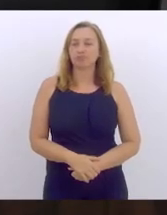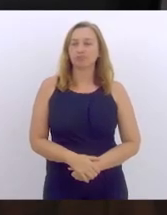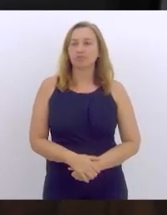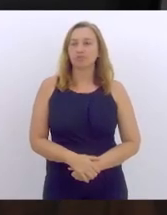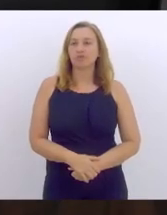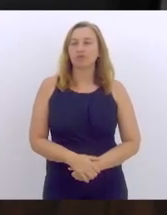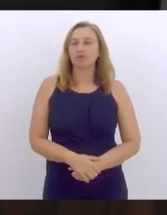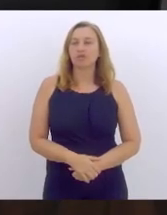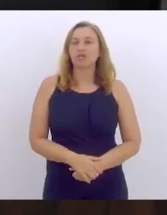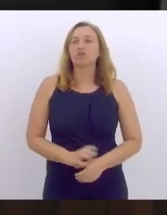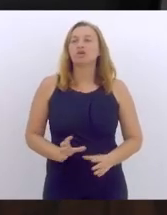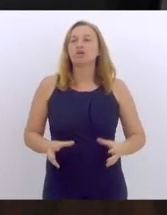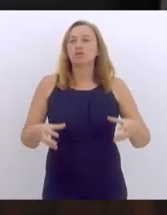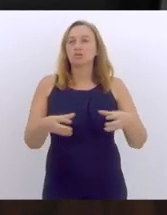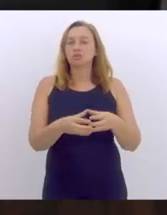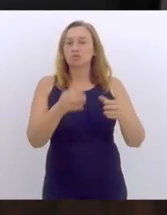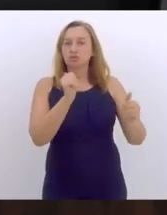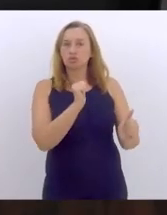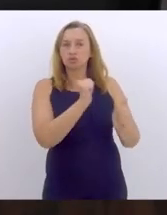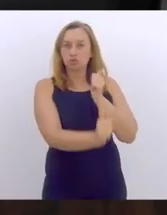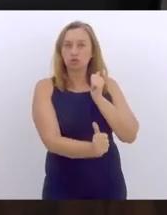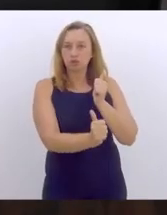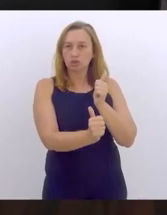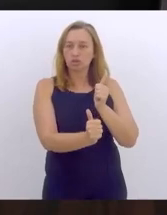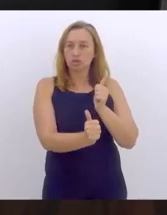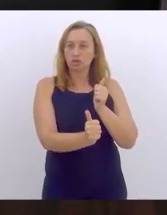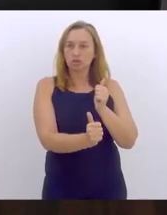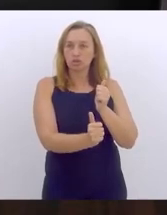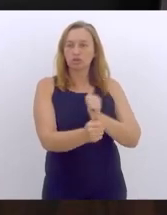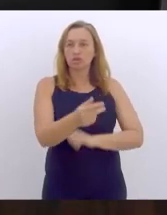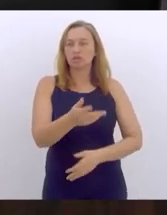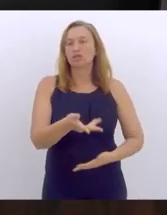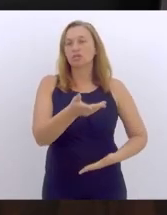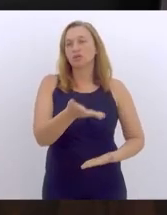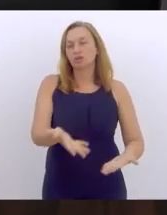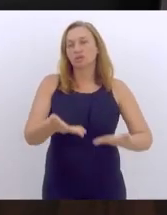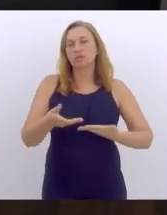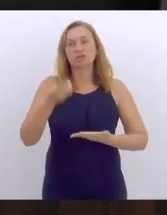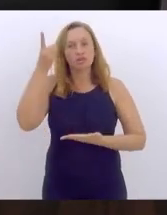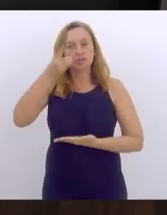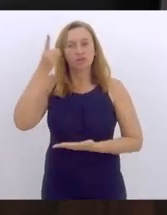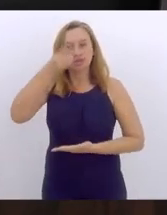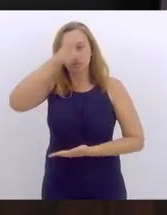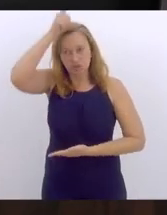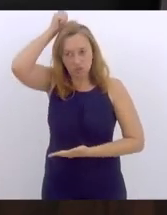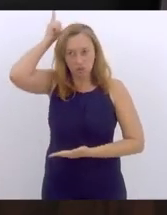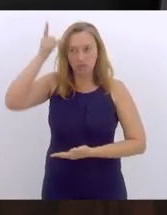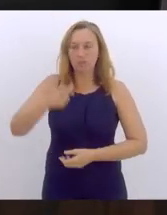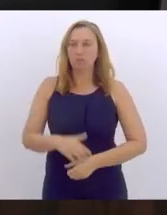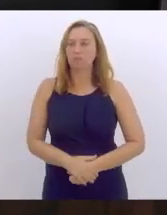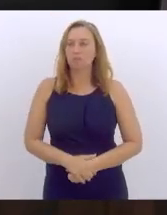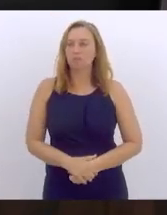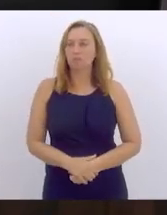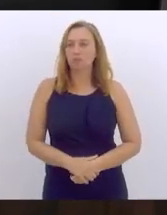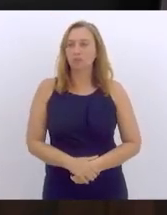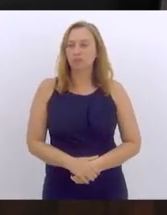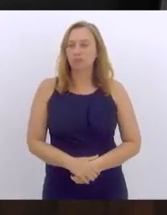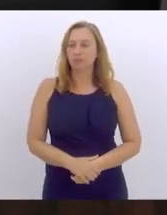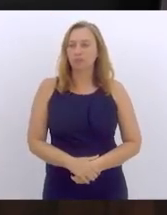Pela Comissão de Esporte, a presidência designa o deputado Luiz Paulo.